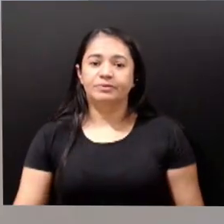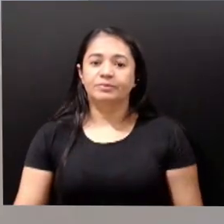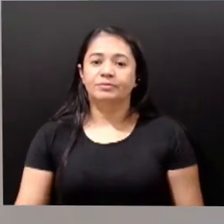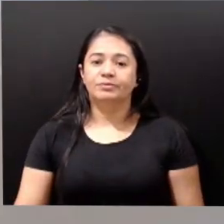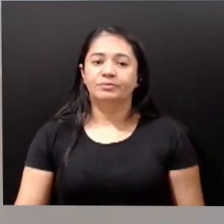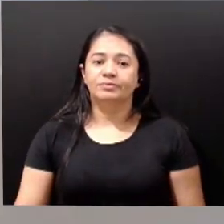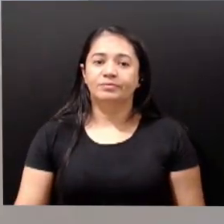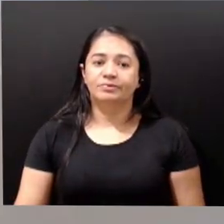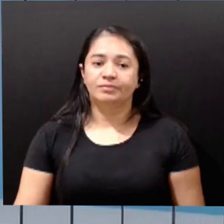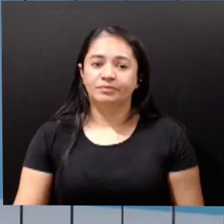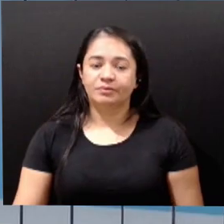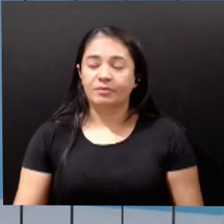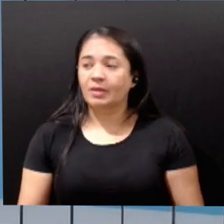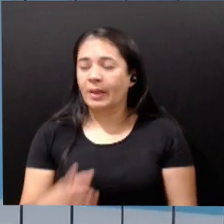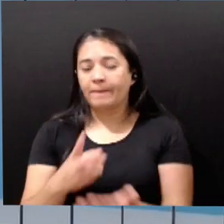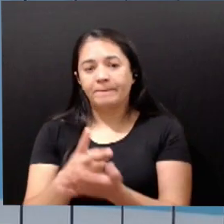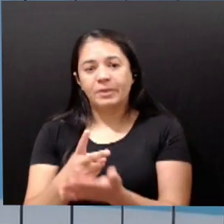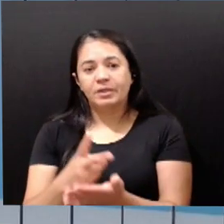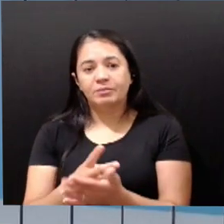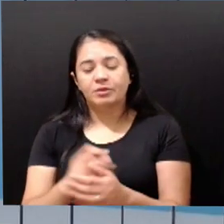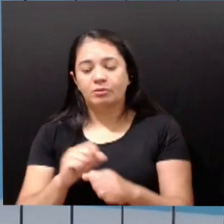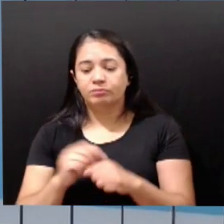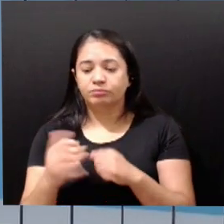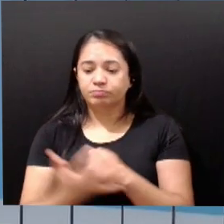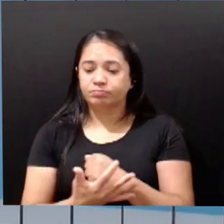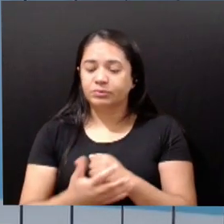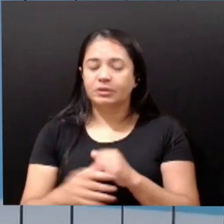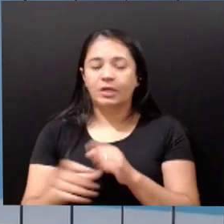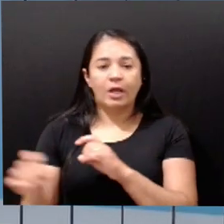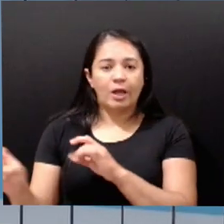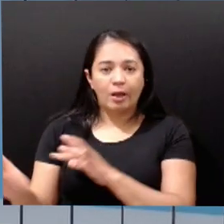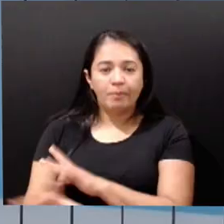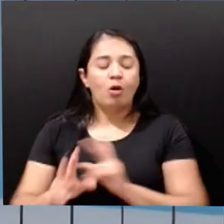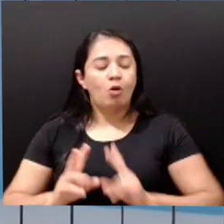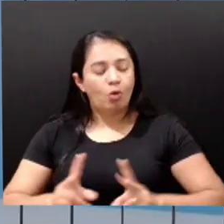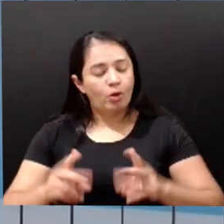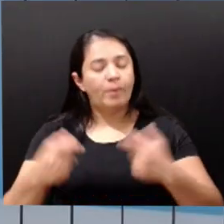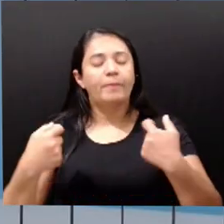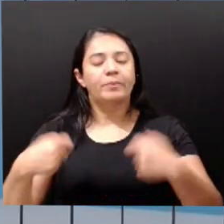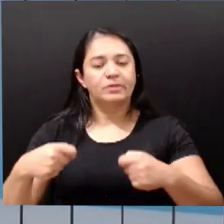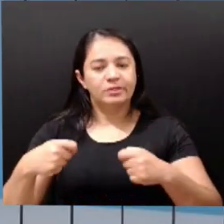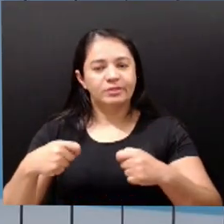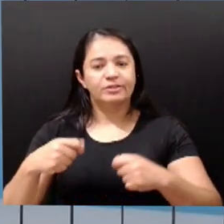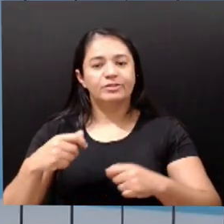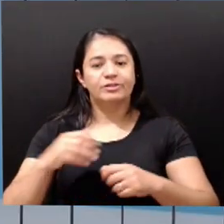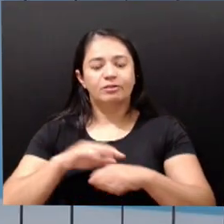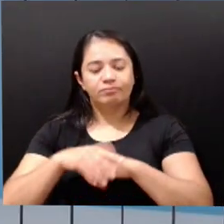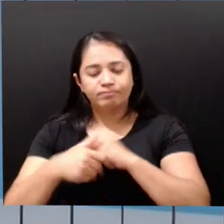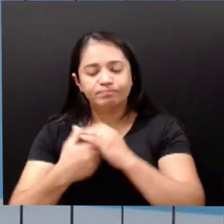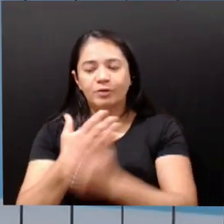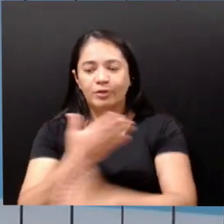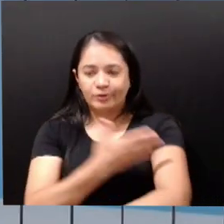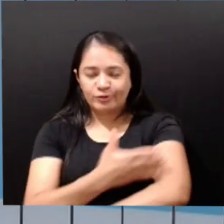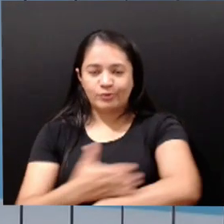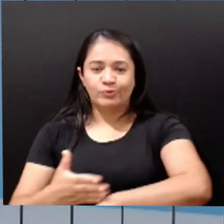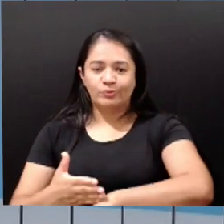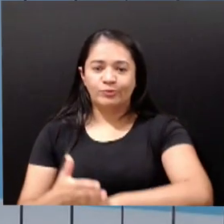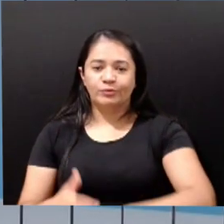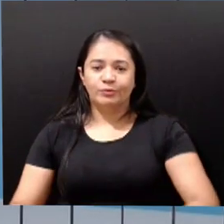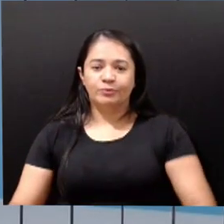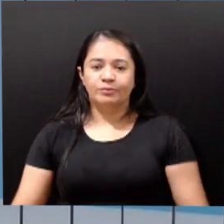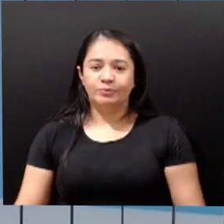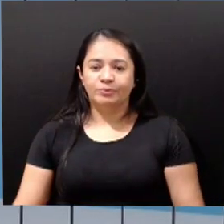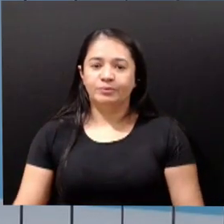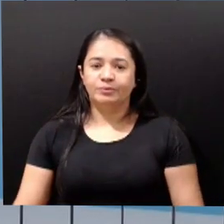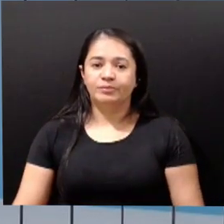Essa higienização, mesmo que a pandemia passou, o Covid passou, a gente tem sempre que manter esses hábitos, né,